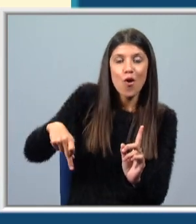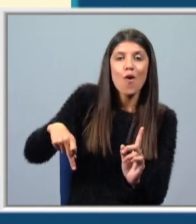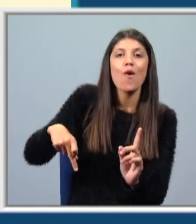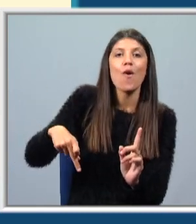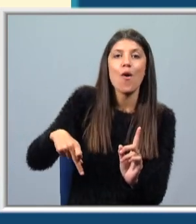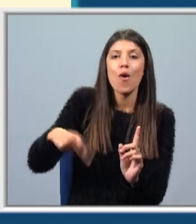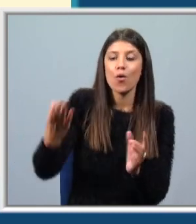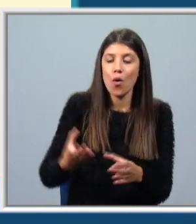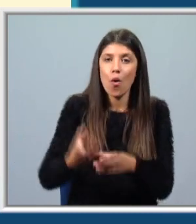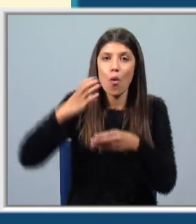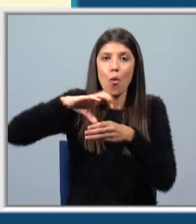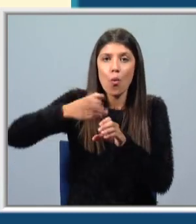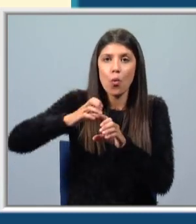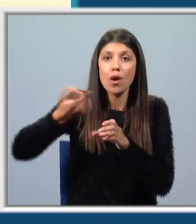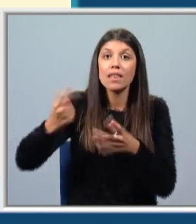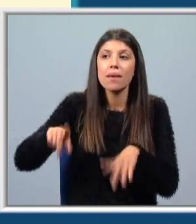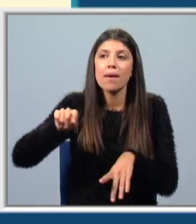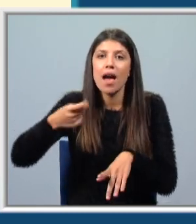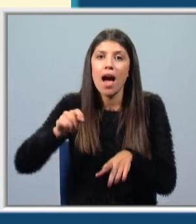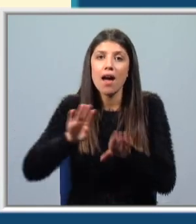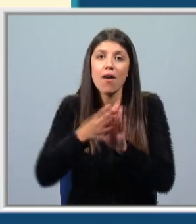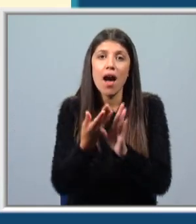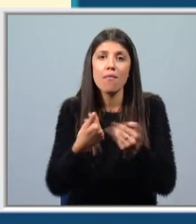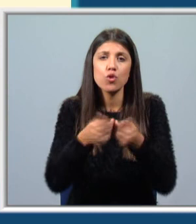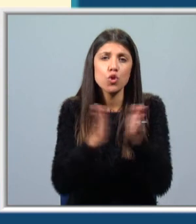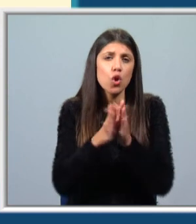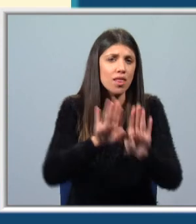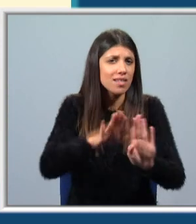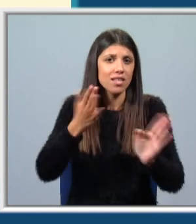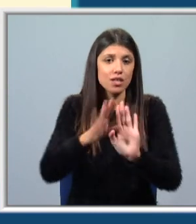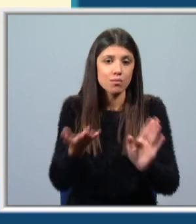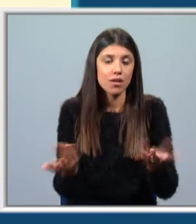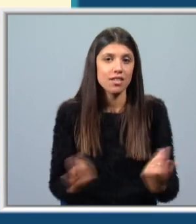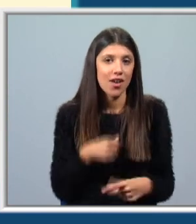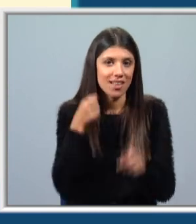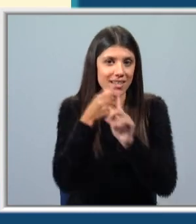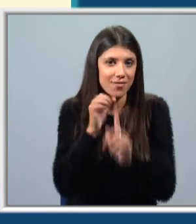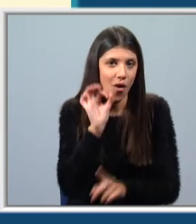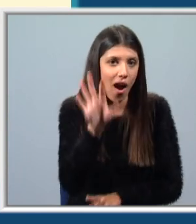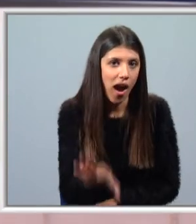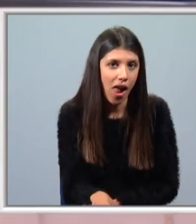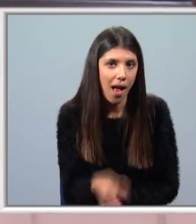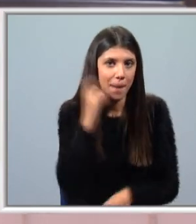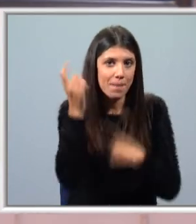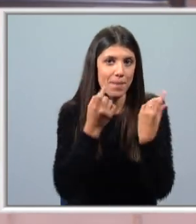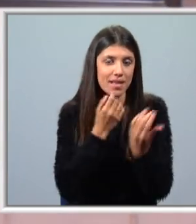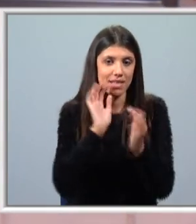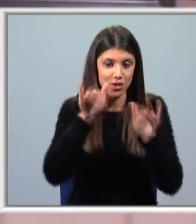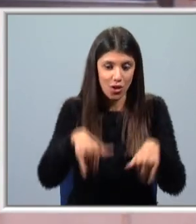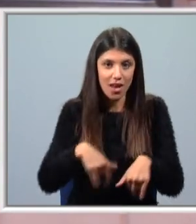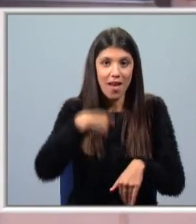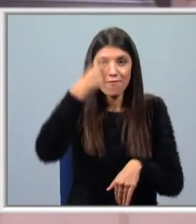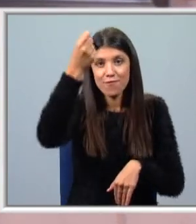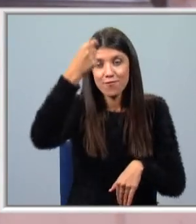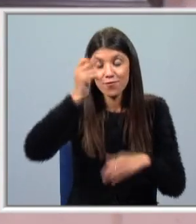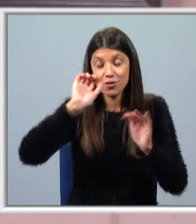muitas poções e uma chave que abre todas as portas. E agora vou deixar-vos o desafio. É que pensei num final para esta história.